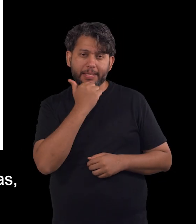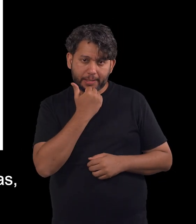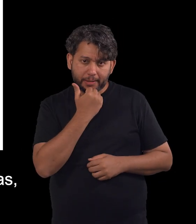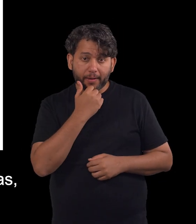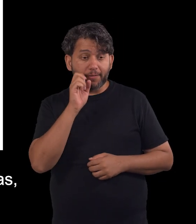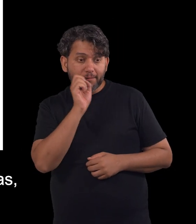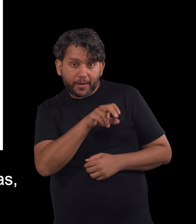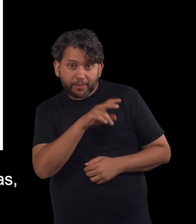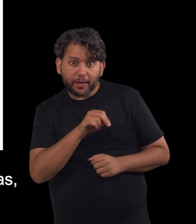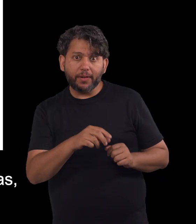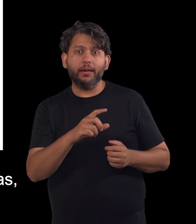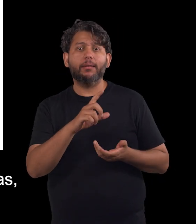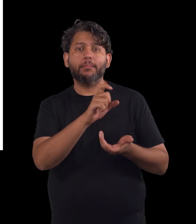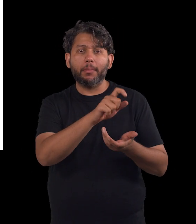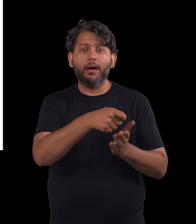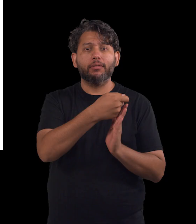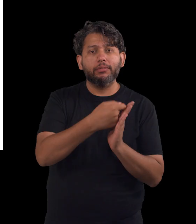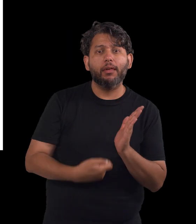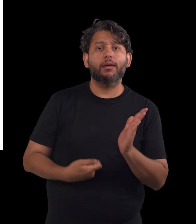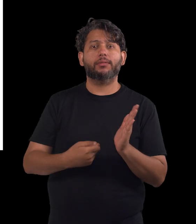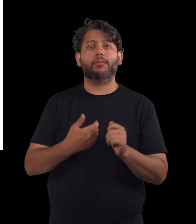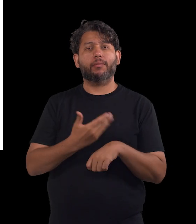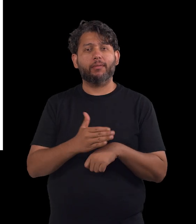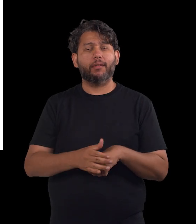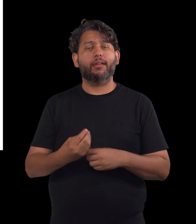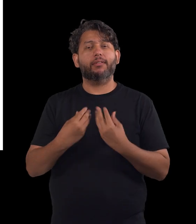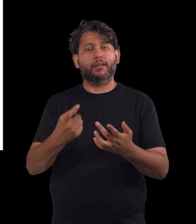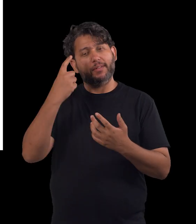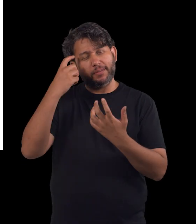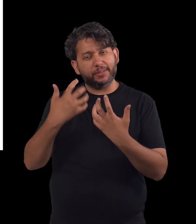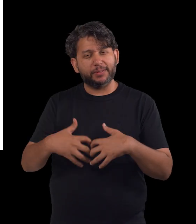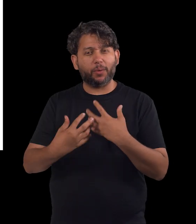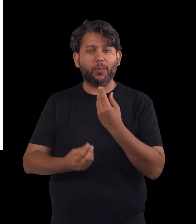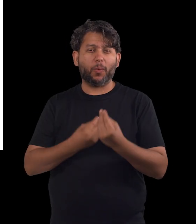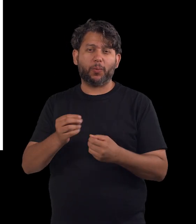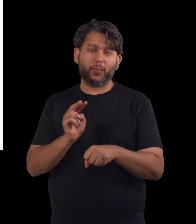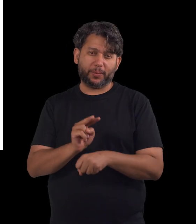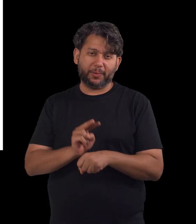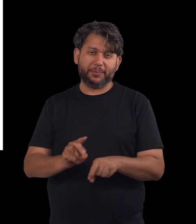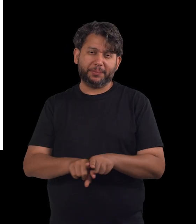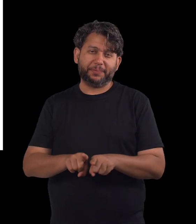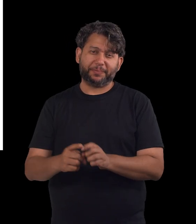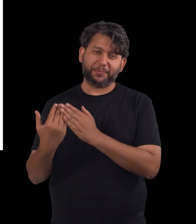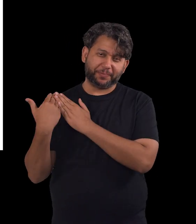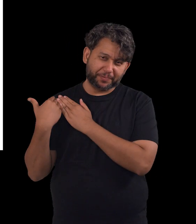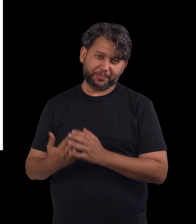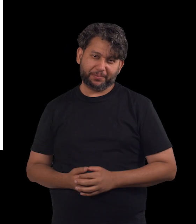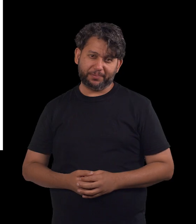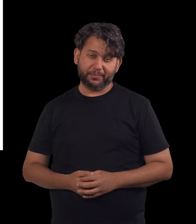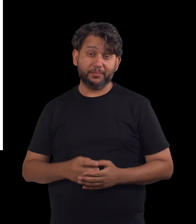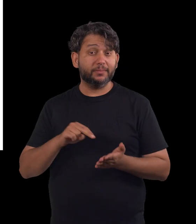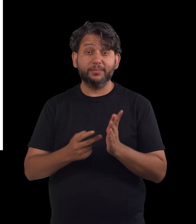ciências, registros de observação, produção de textos e reflexões sobre cuidado e